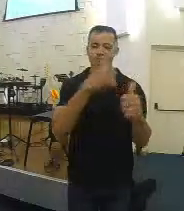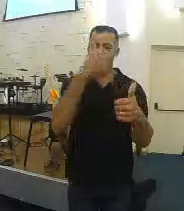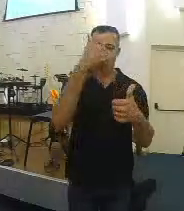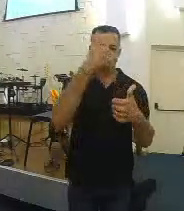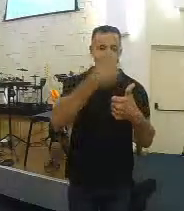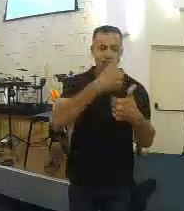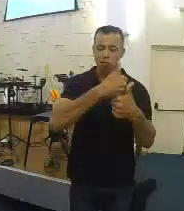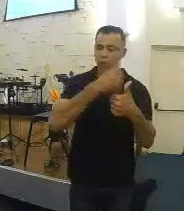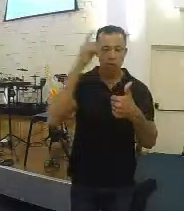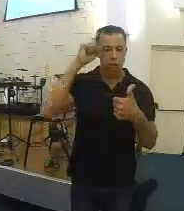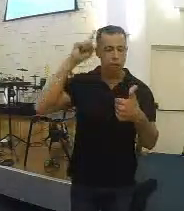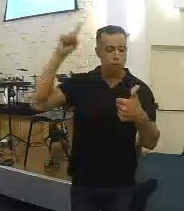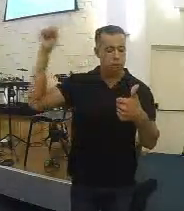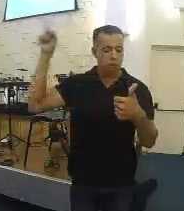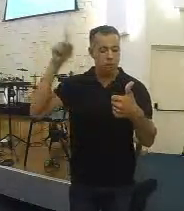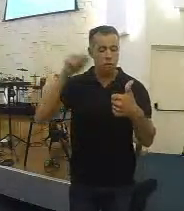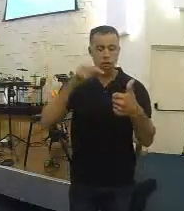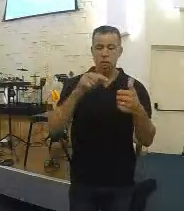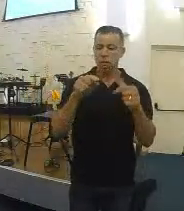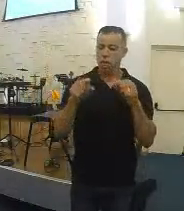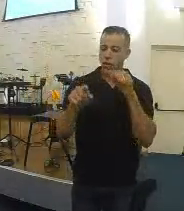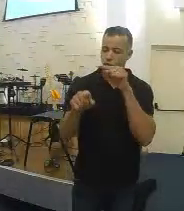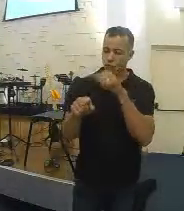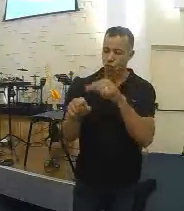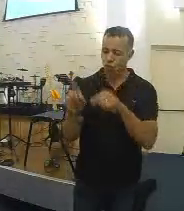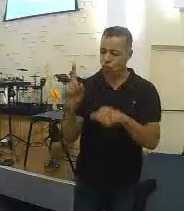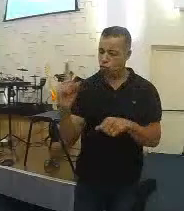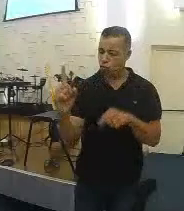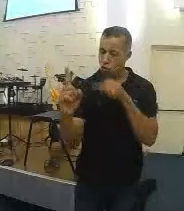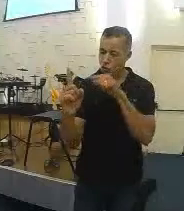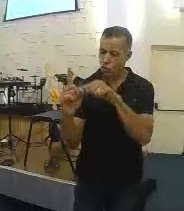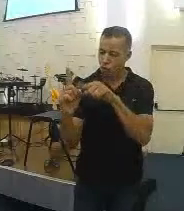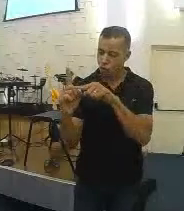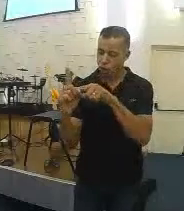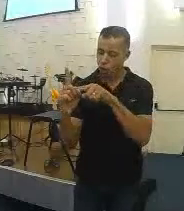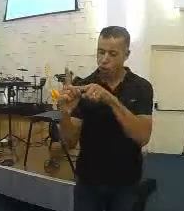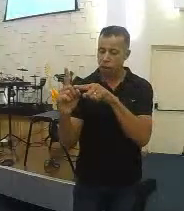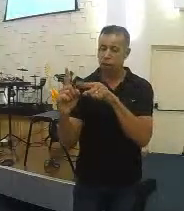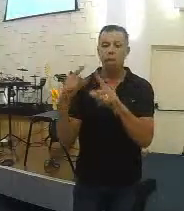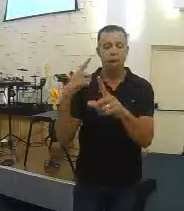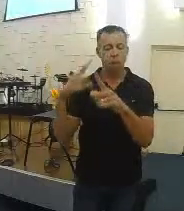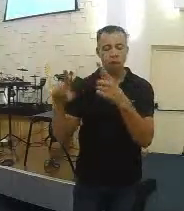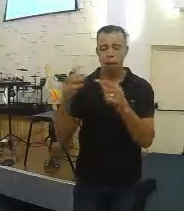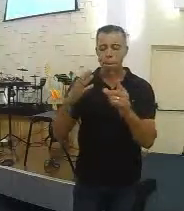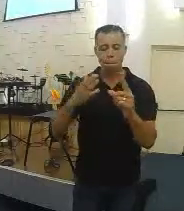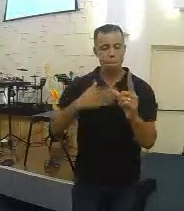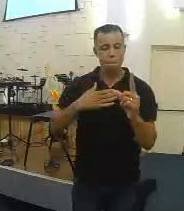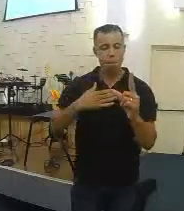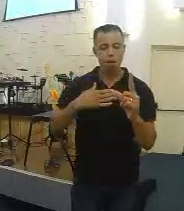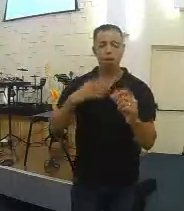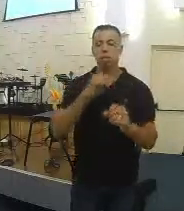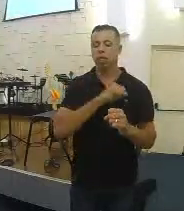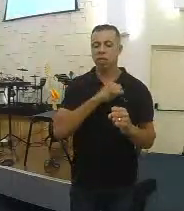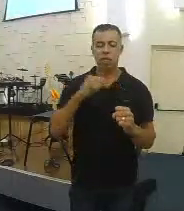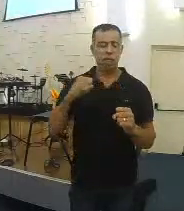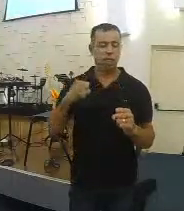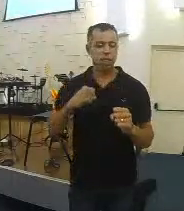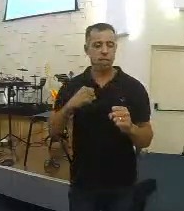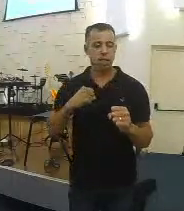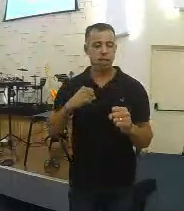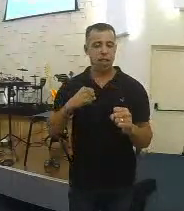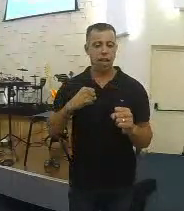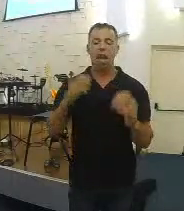consagra aquele levita, o seu sacerdote, e diz a palavra de Deus no versículo 13, que Mica diz: agora eu sei